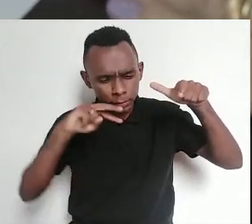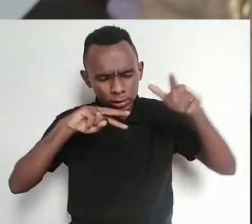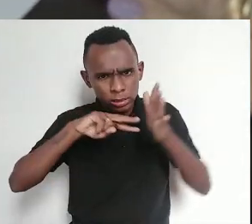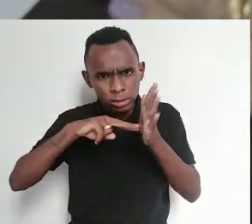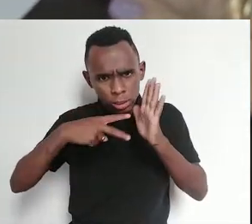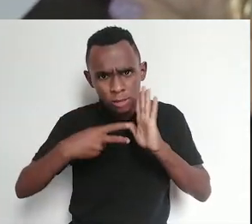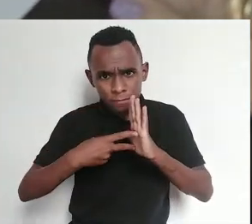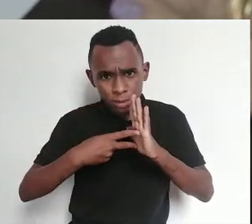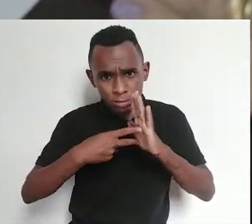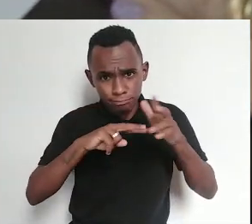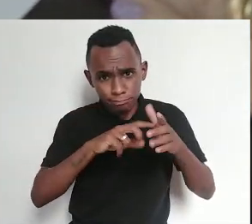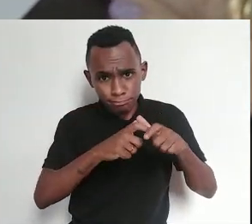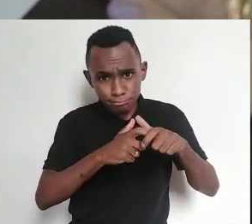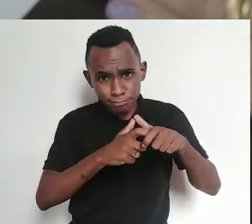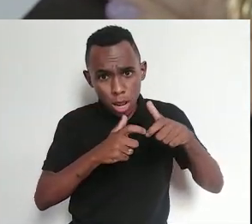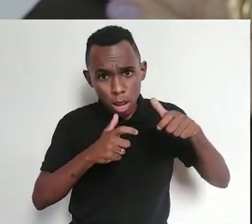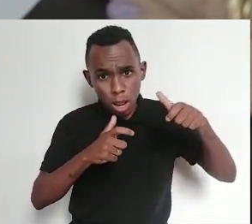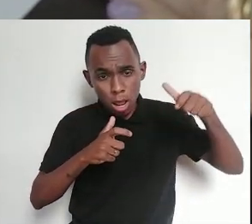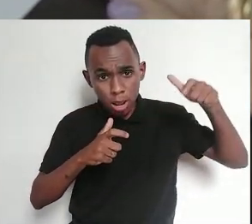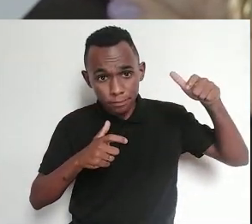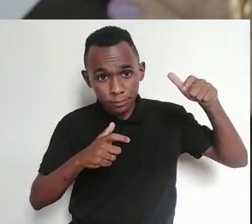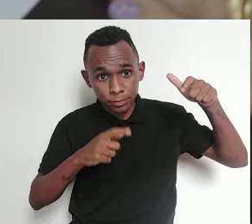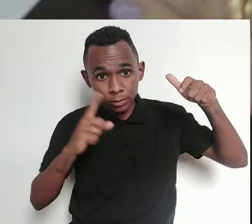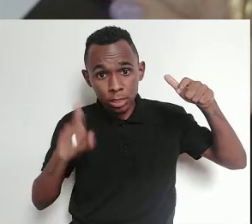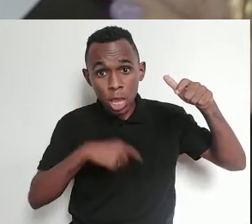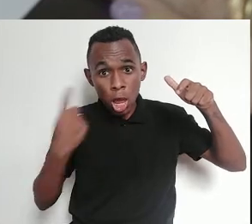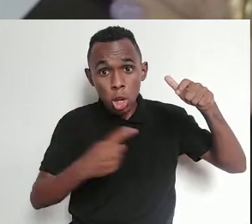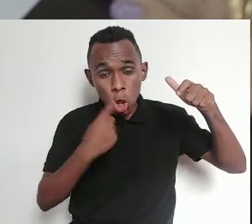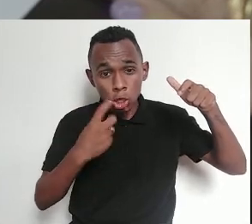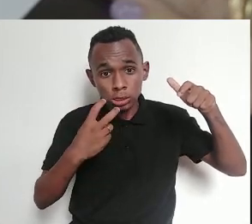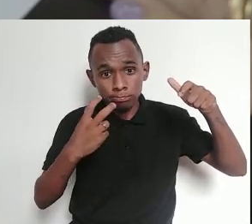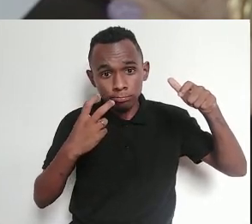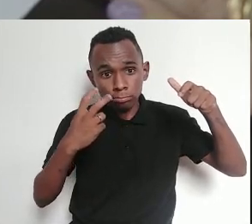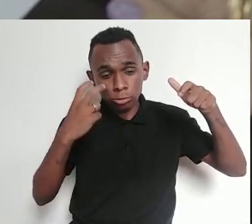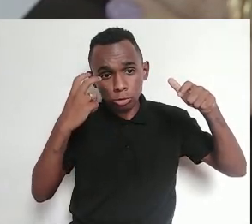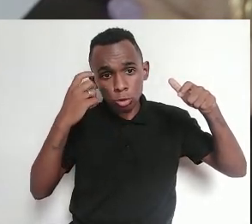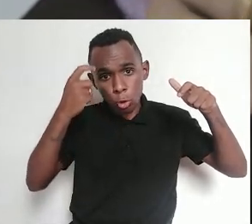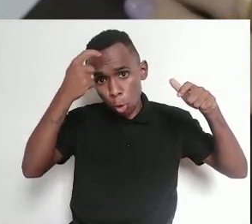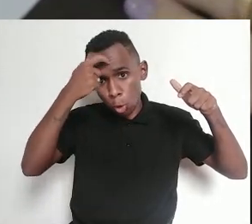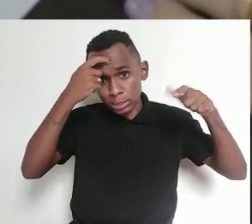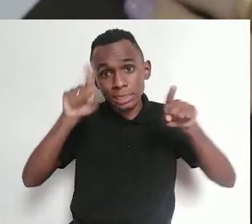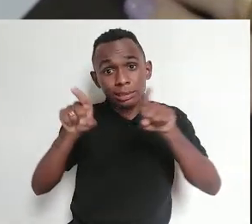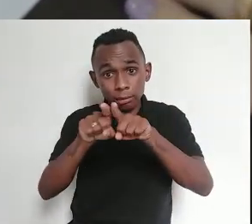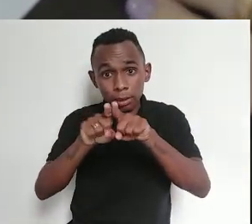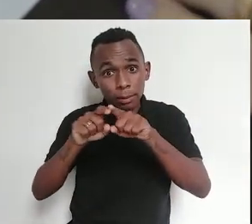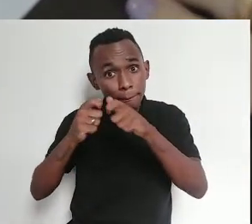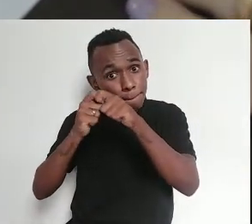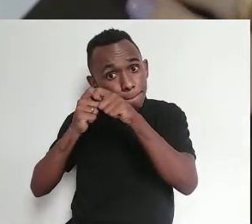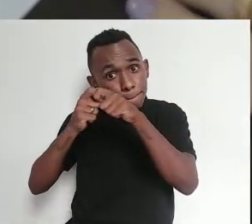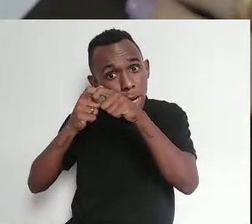enquanto a mandala vai se expandindo, a nossa consciência também vai se expandindo.